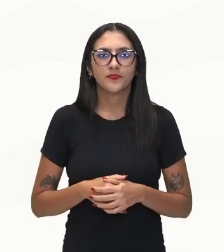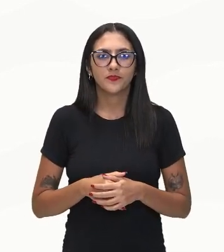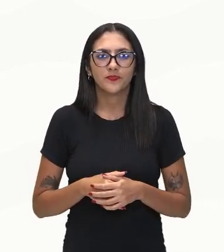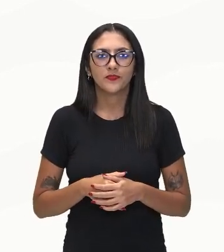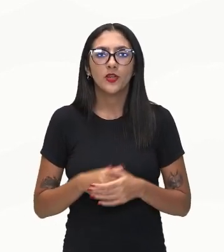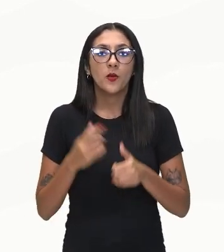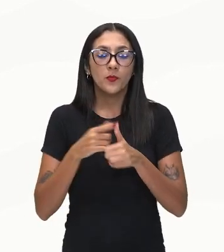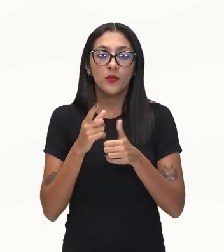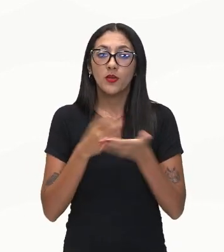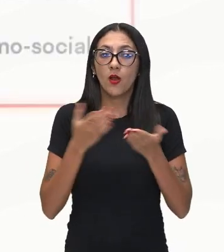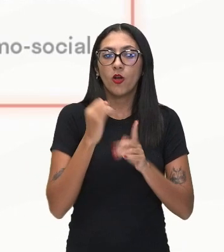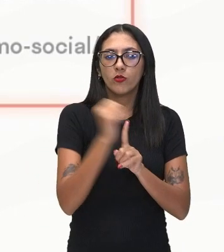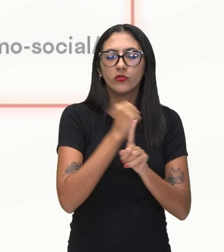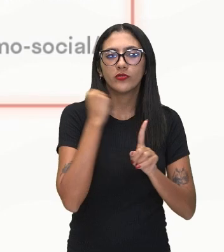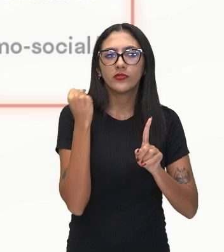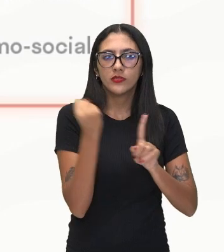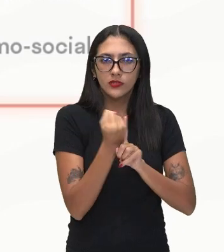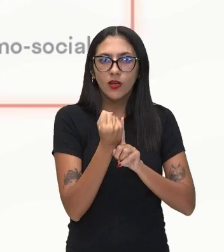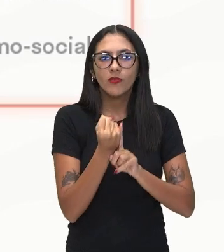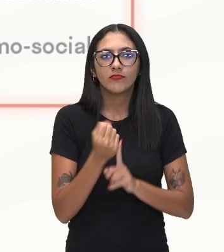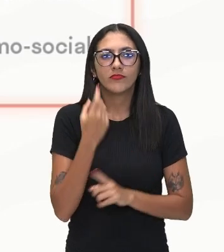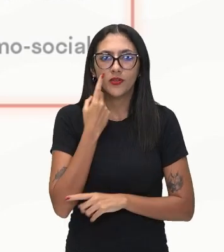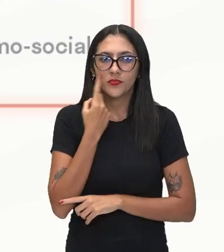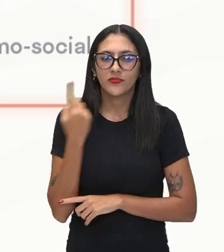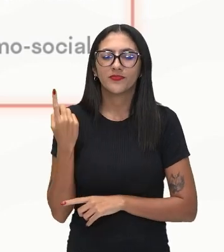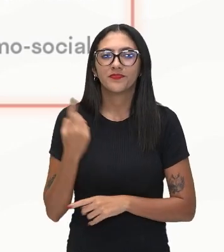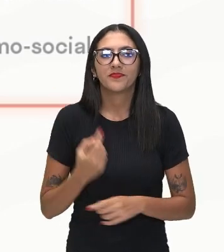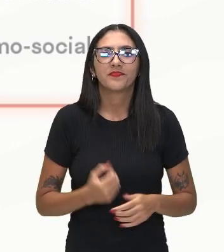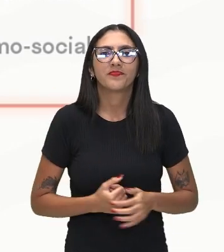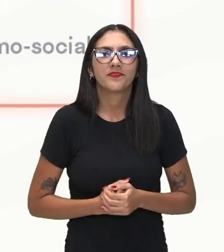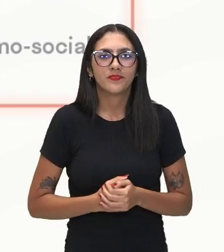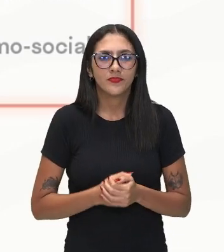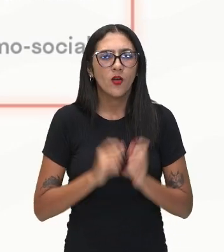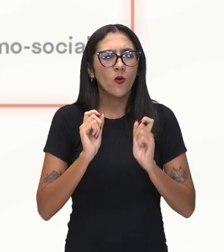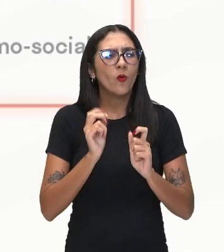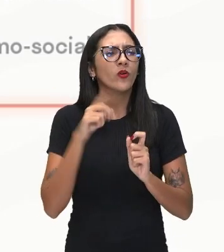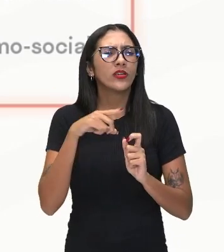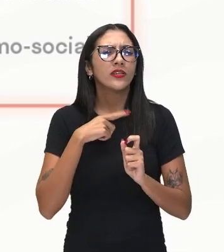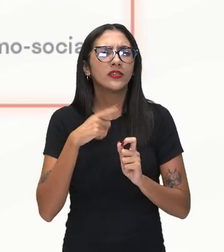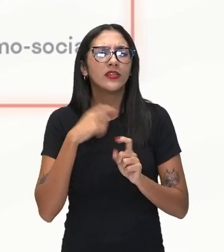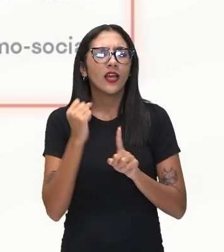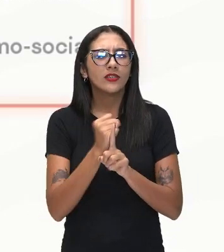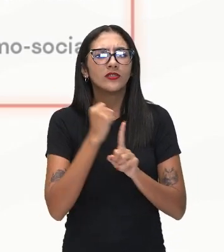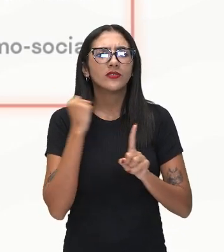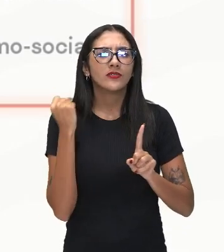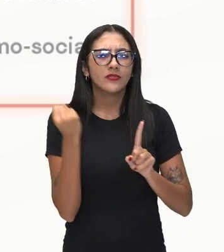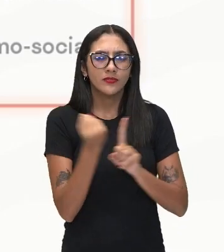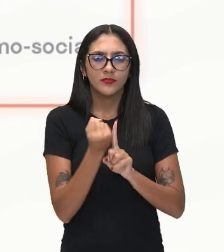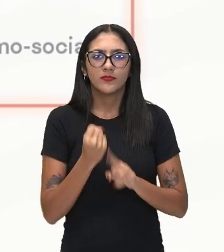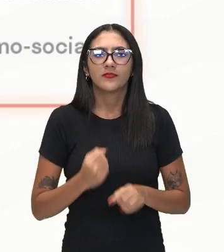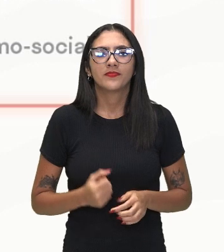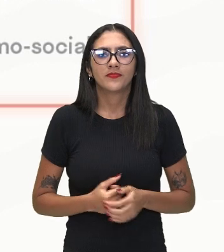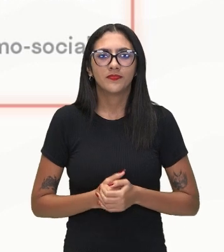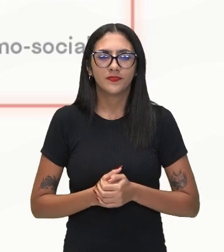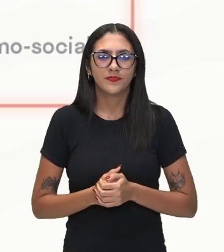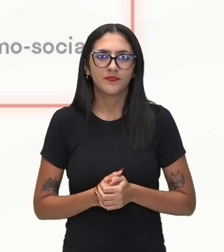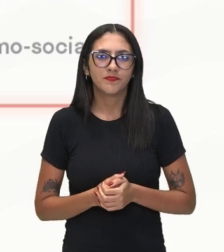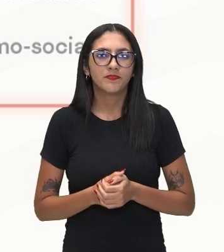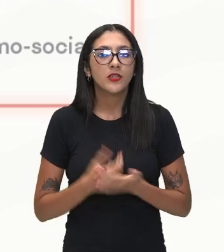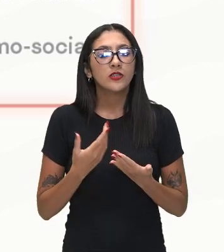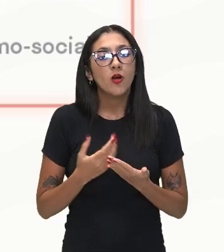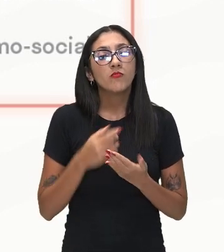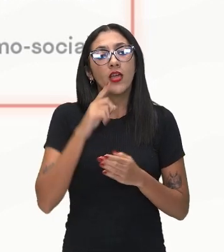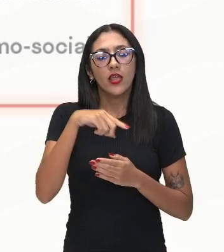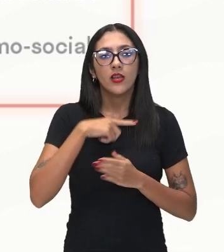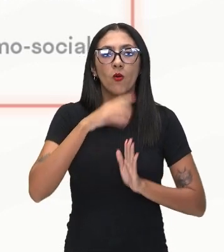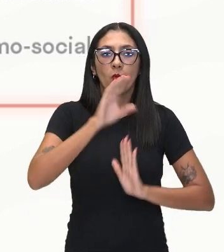empreendedorismo social, né? Vamos ver então aí o que é o empreendedorismo social. Então, o empreendedorismo social é um